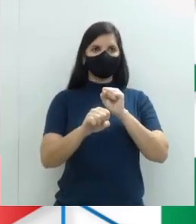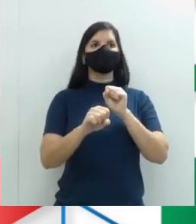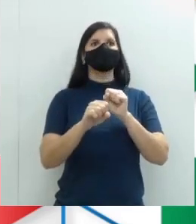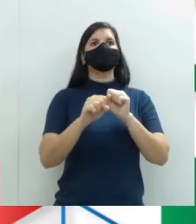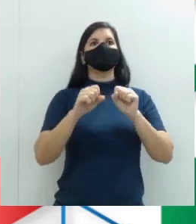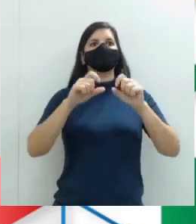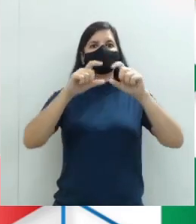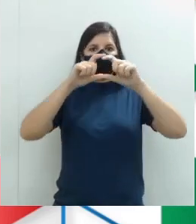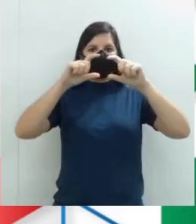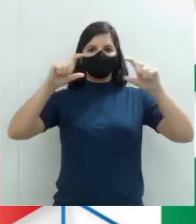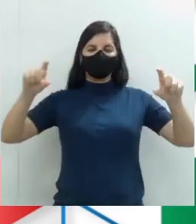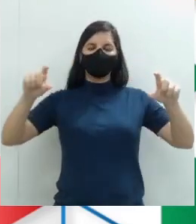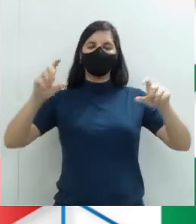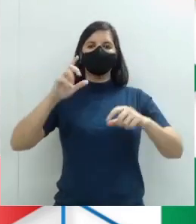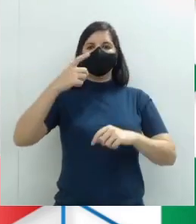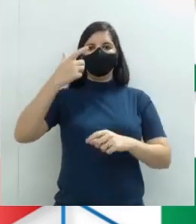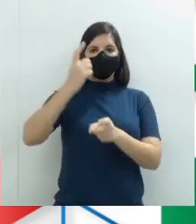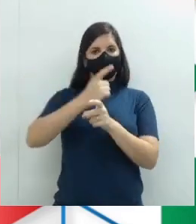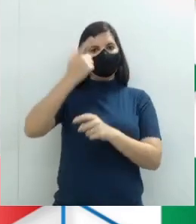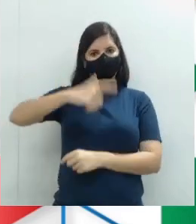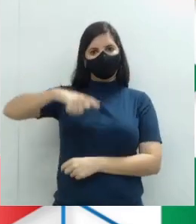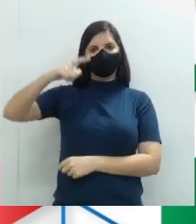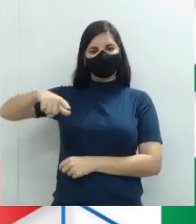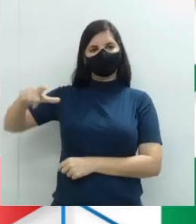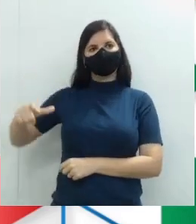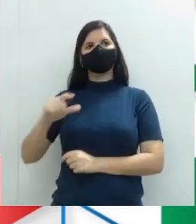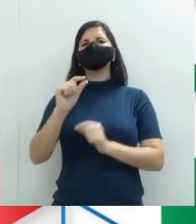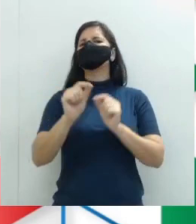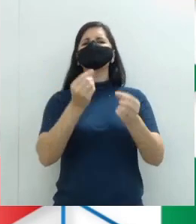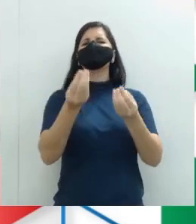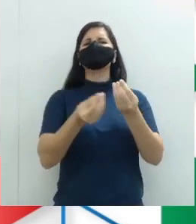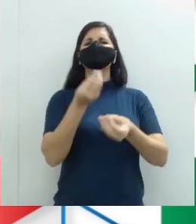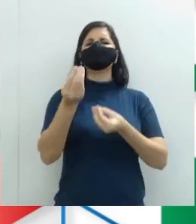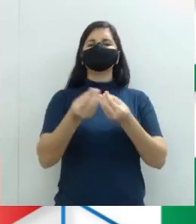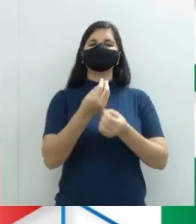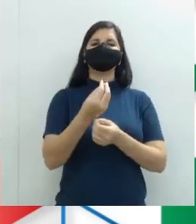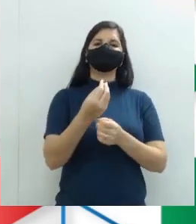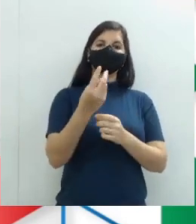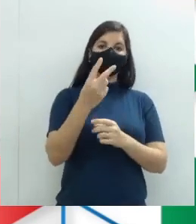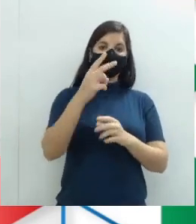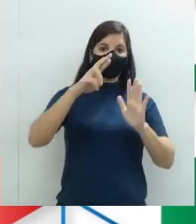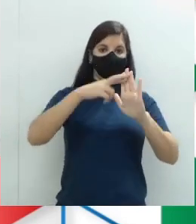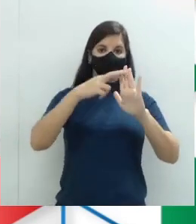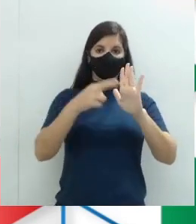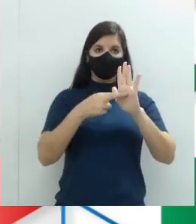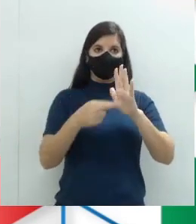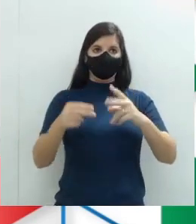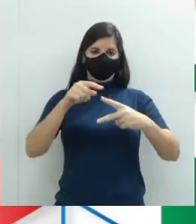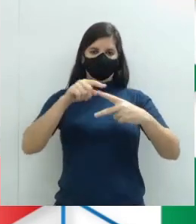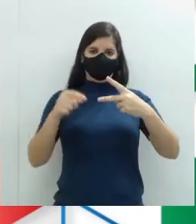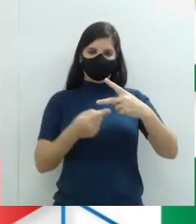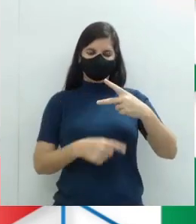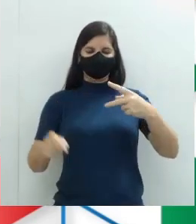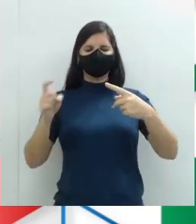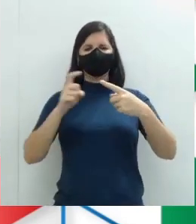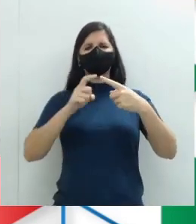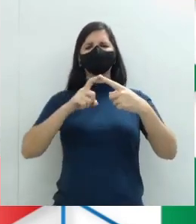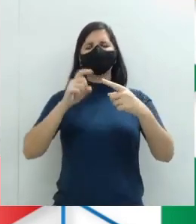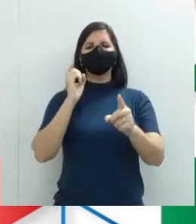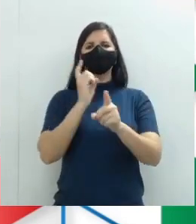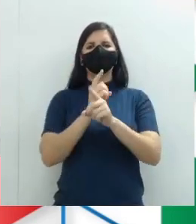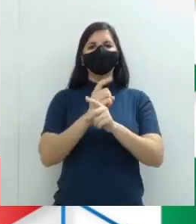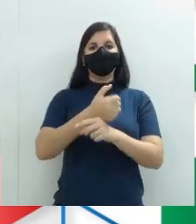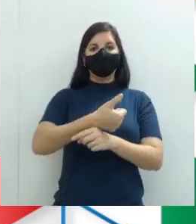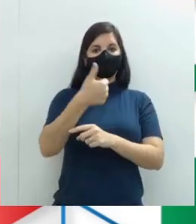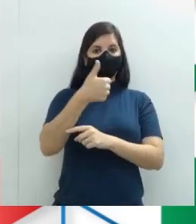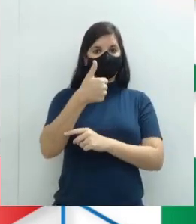isso ainda está aqui em cima, tá? Fórmula de recorrência são dadas duas regras. Uma para identificar o